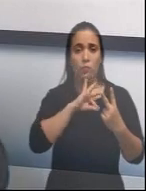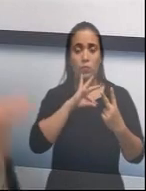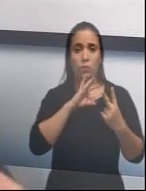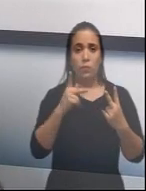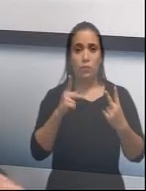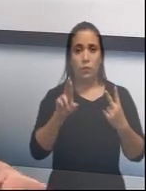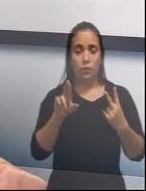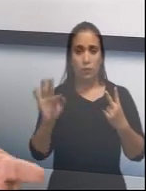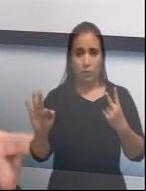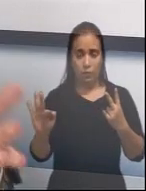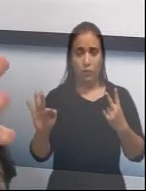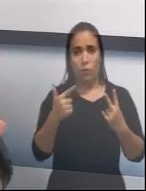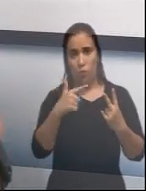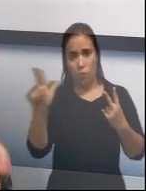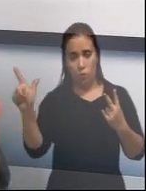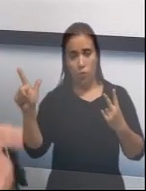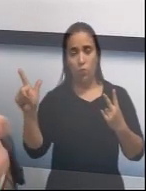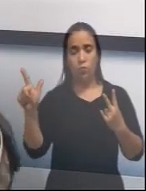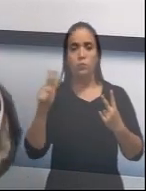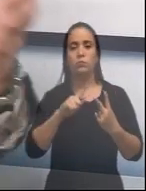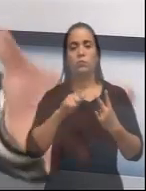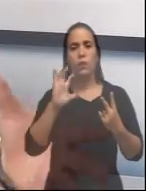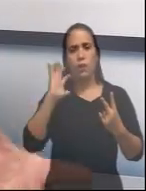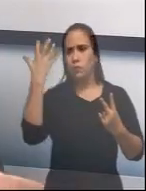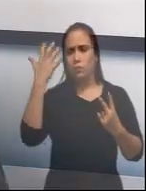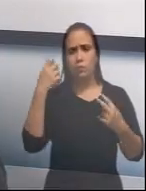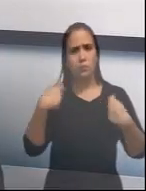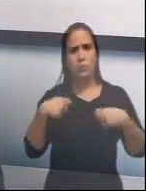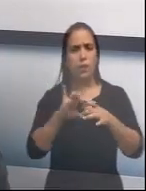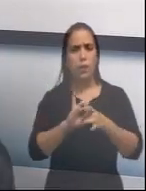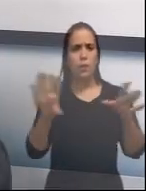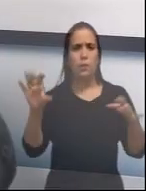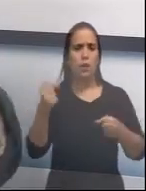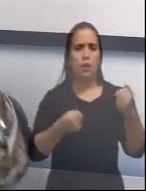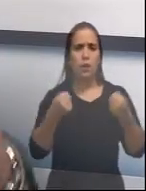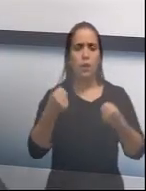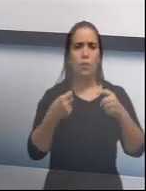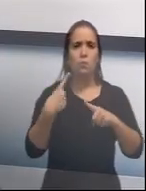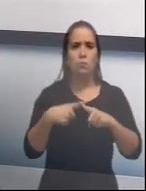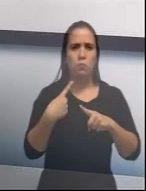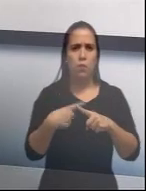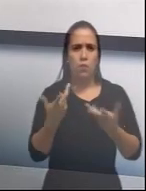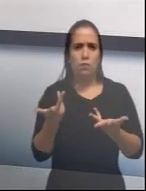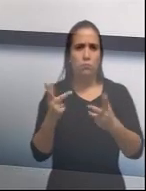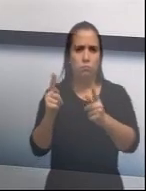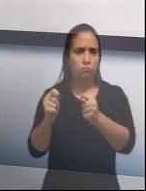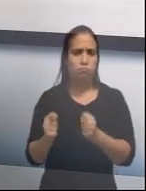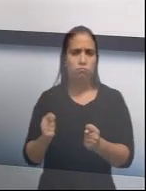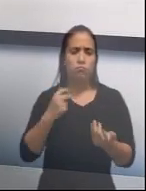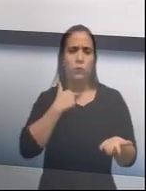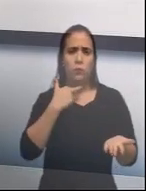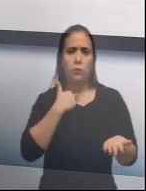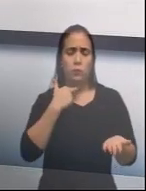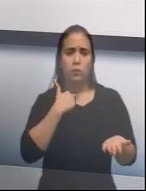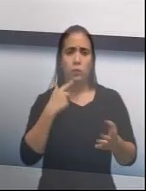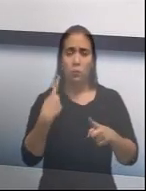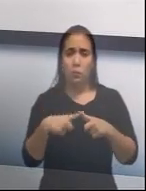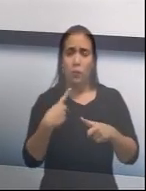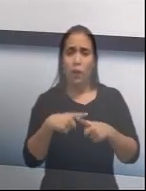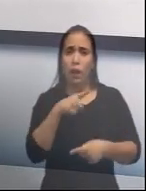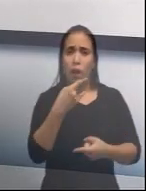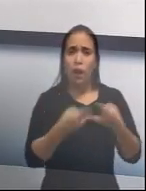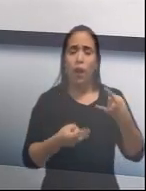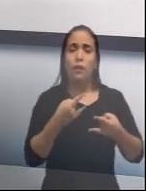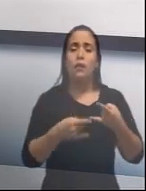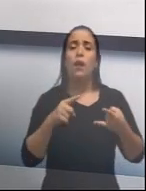e não é seu Souza, tomaram a providência para liberar o carro, porque já não tinha sentido. Porque essa infração é